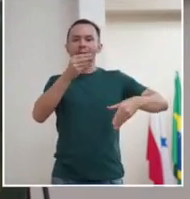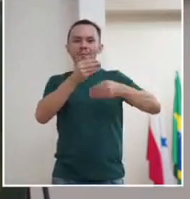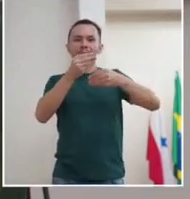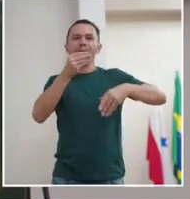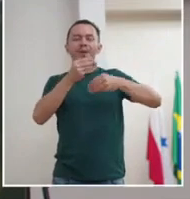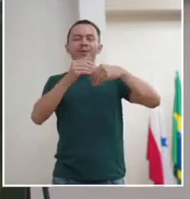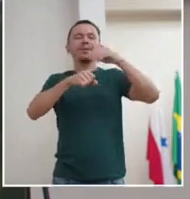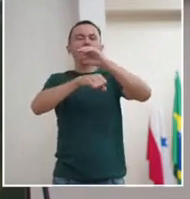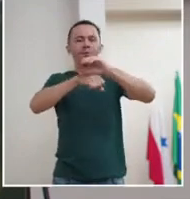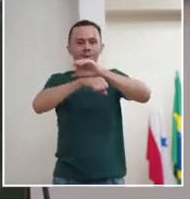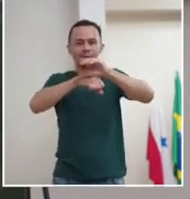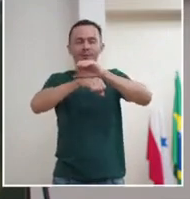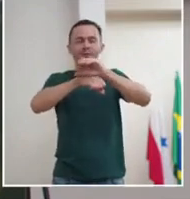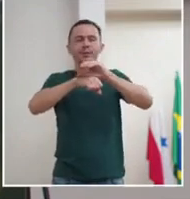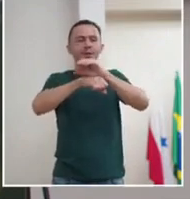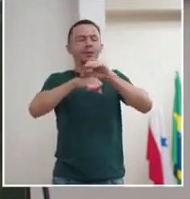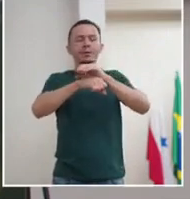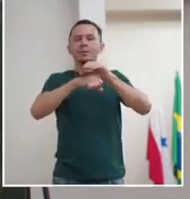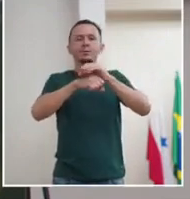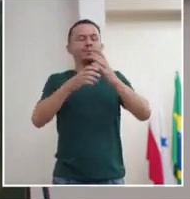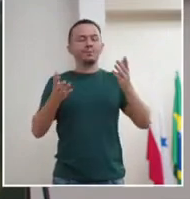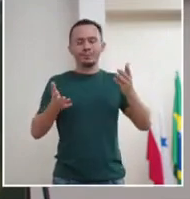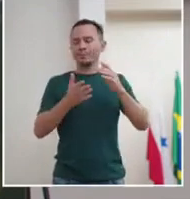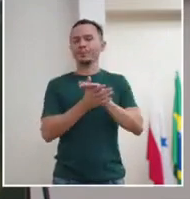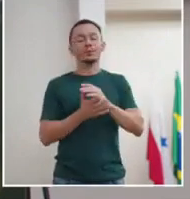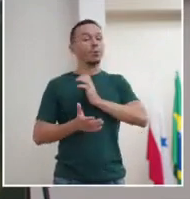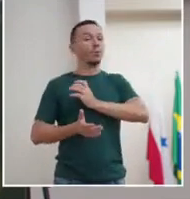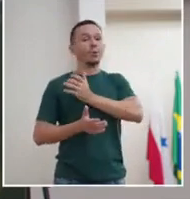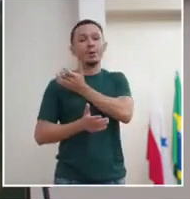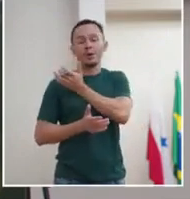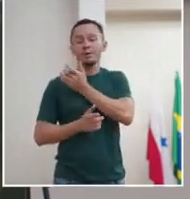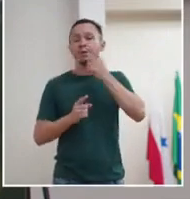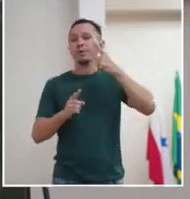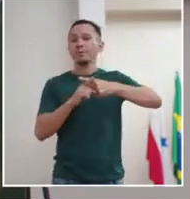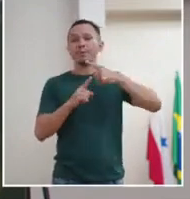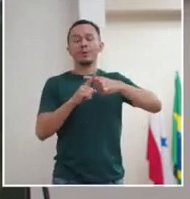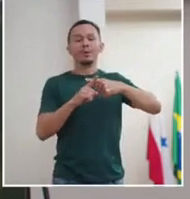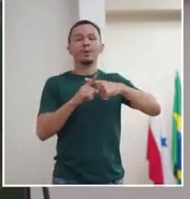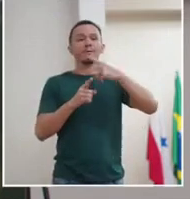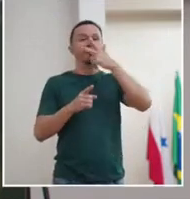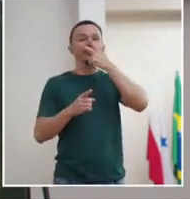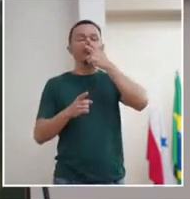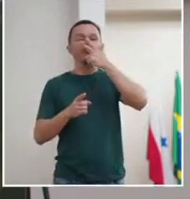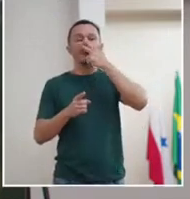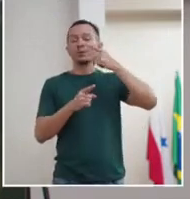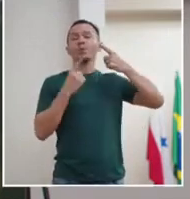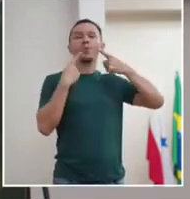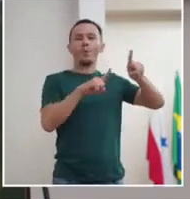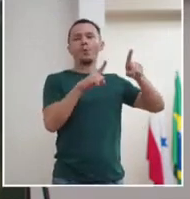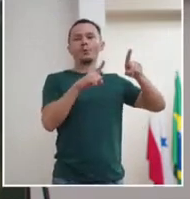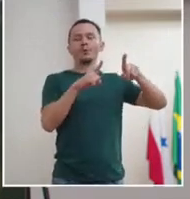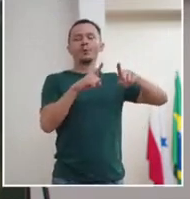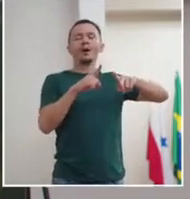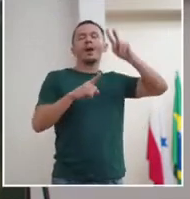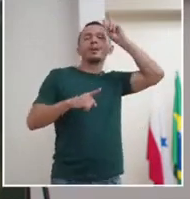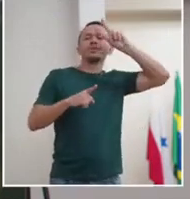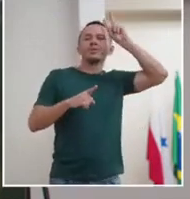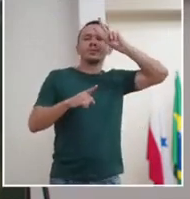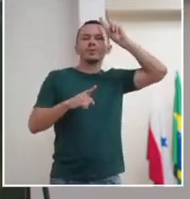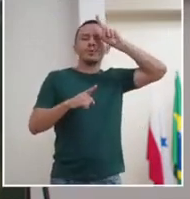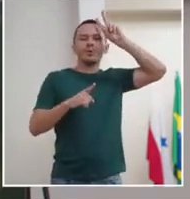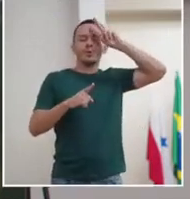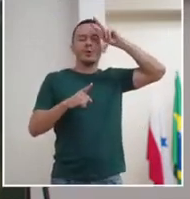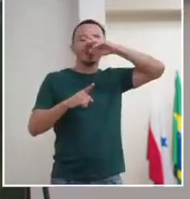medida absurda, porque nega a história de luta, existência e resistência dos povos indígenas no Brasil. E eu